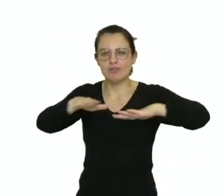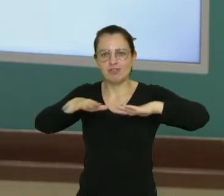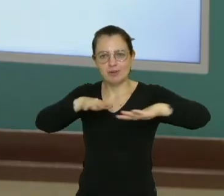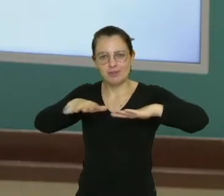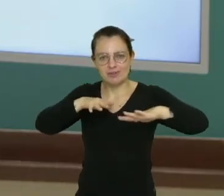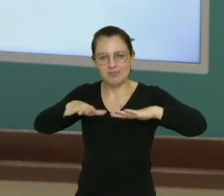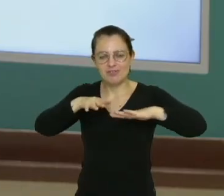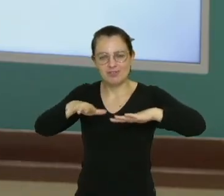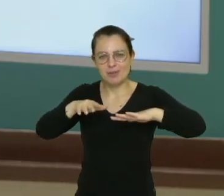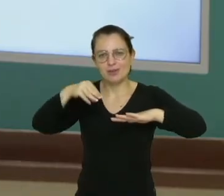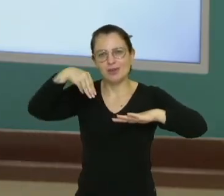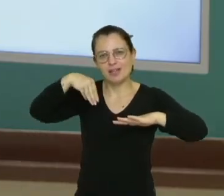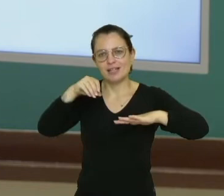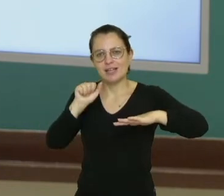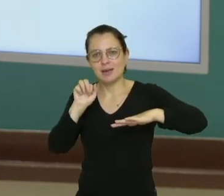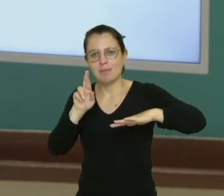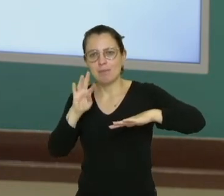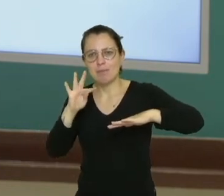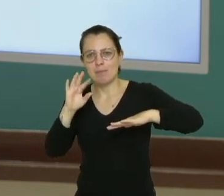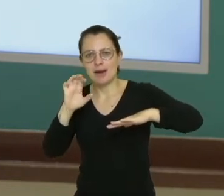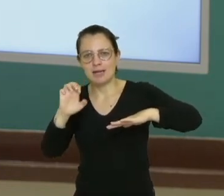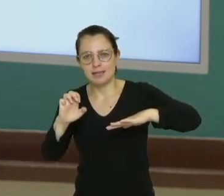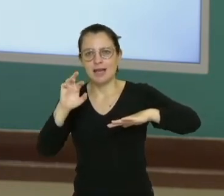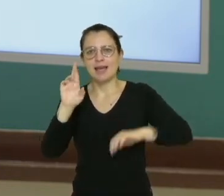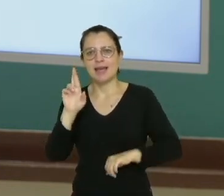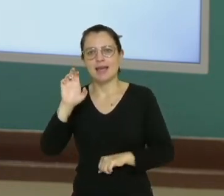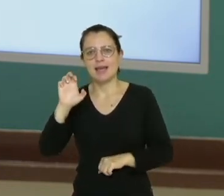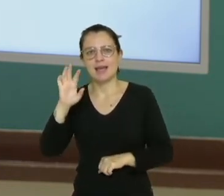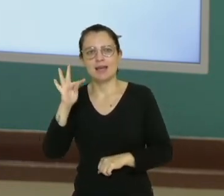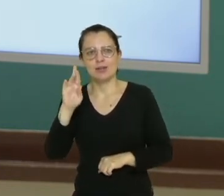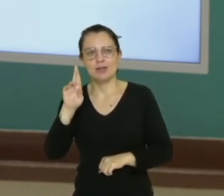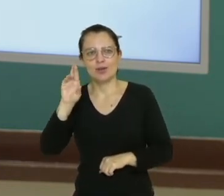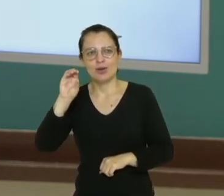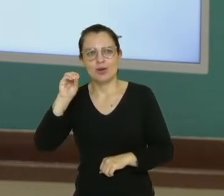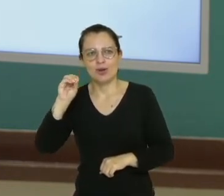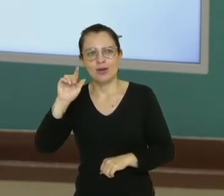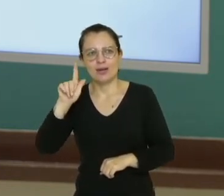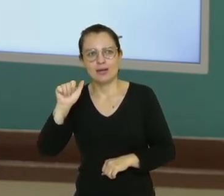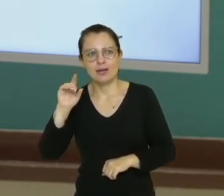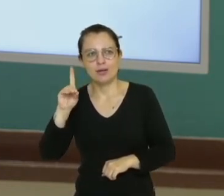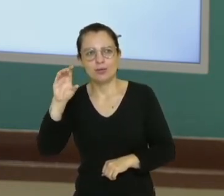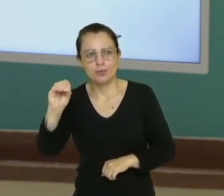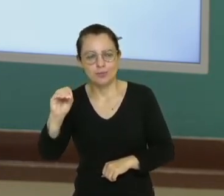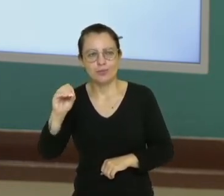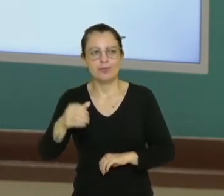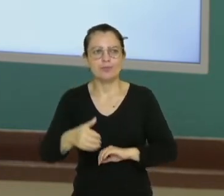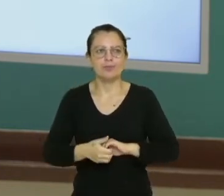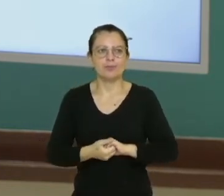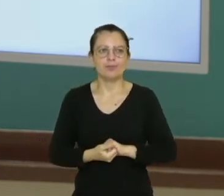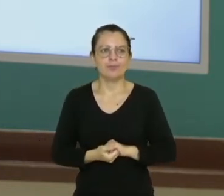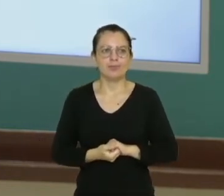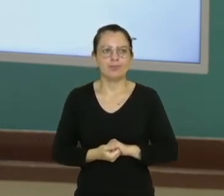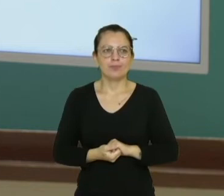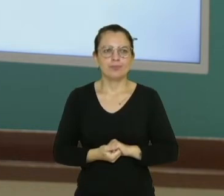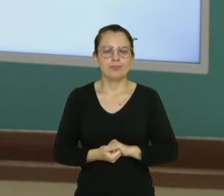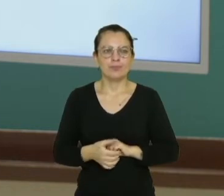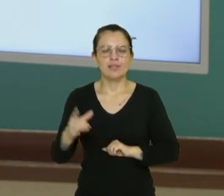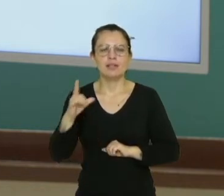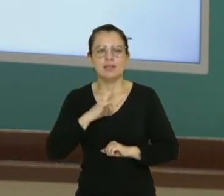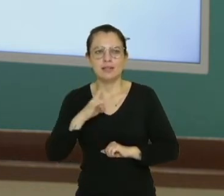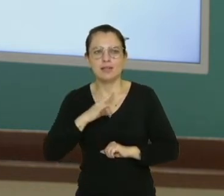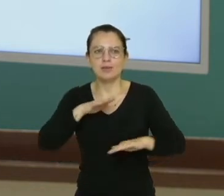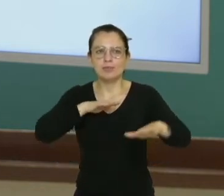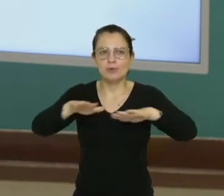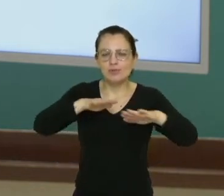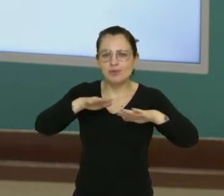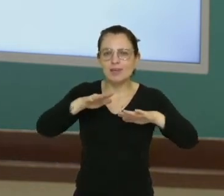gente já escutou, falamos sobre ele, inclusive foi o ponto de discórdia, novamente, do sistema heliocentrista com geocentrista, em que, do